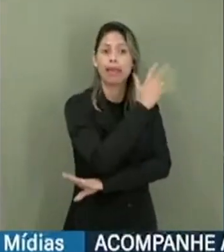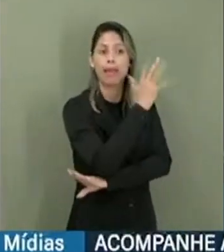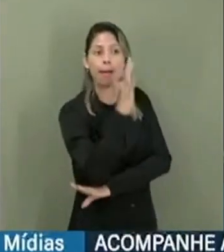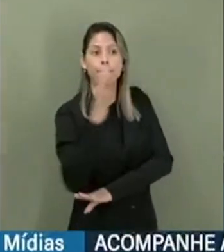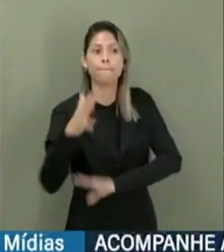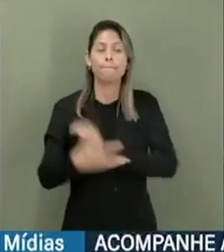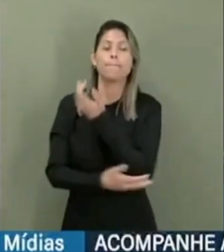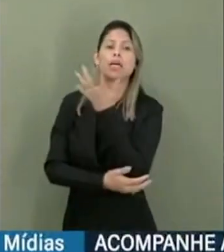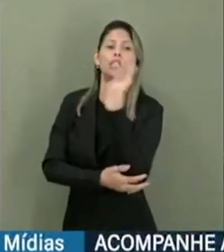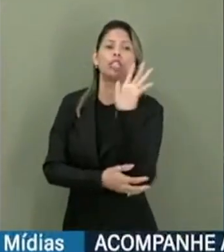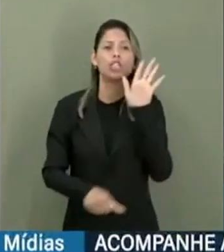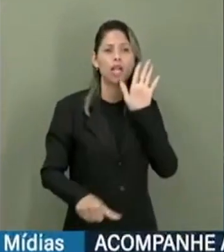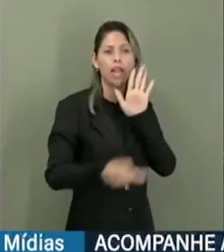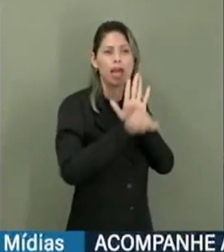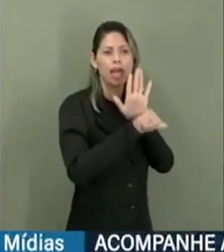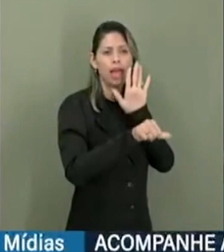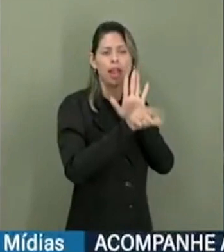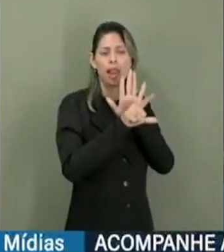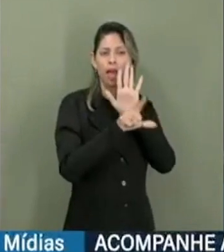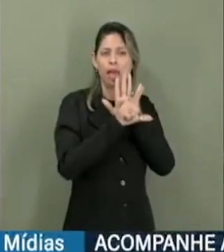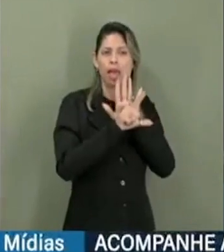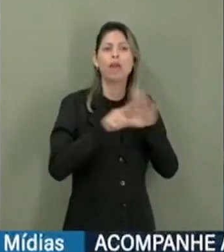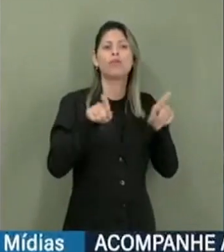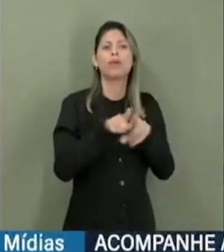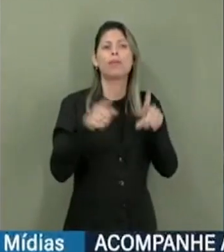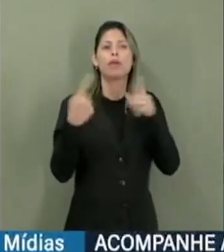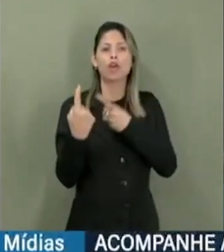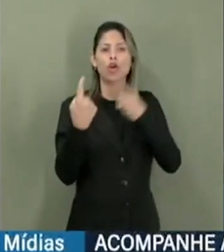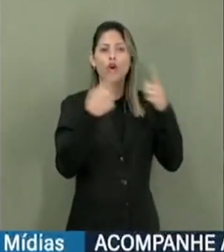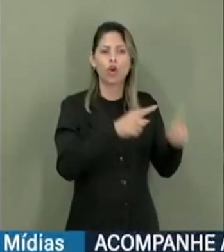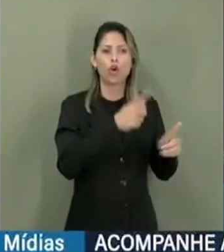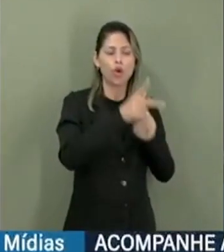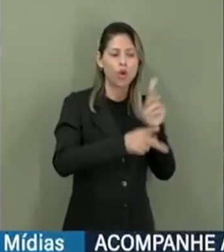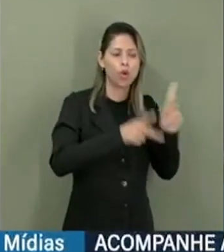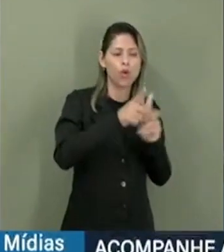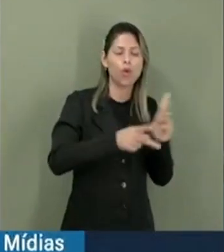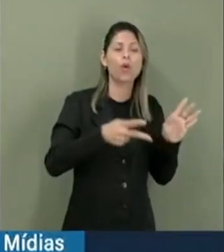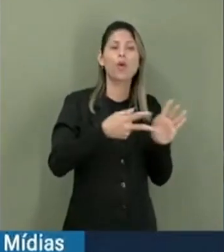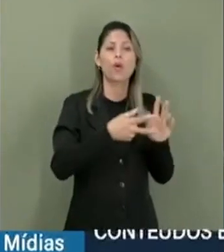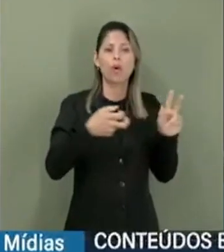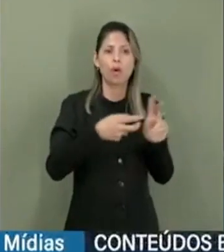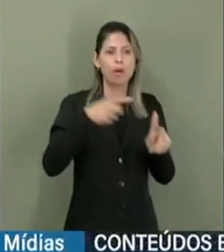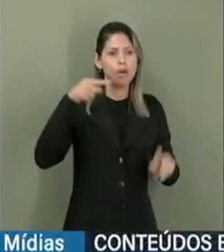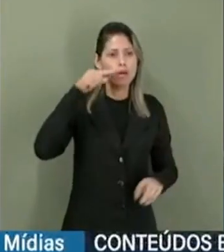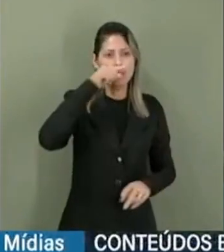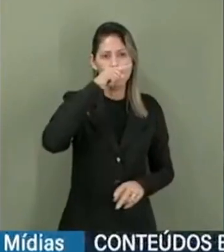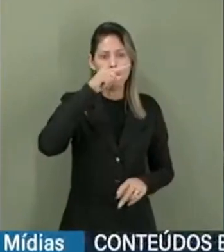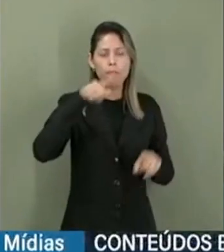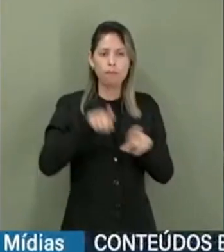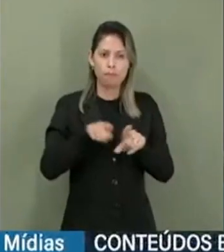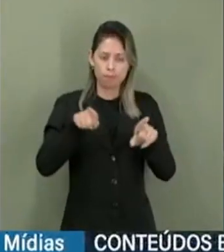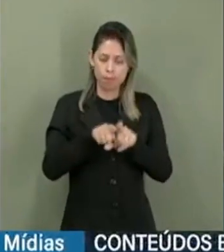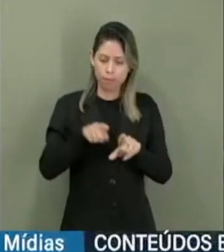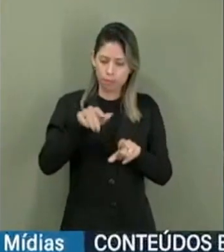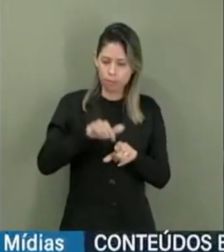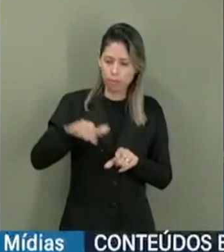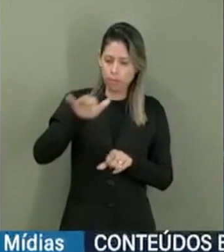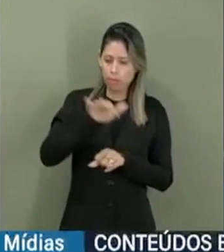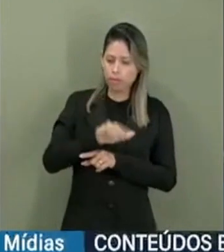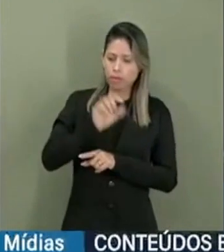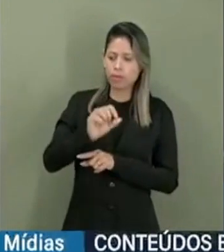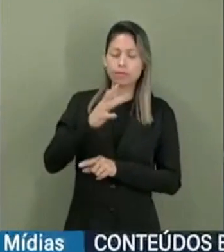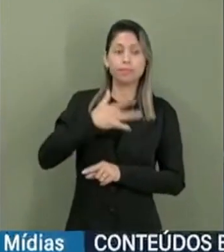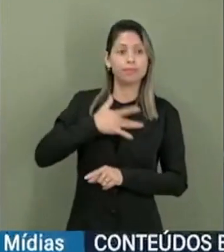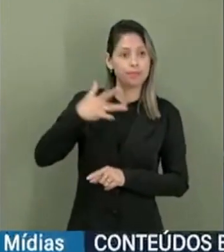combatemos o genocídio do Povo Yanomami com ações emergenciais nas áreas de saúde e